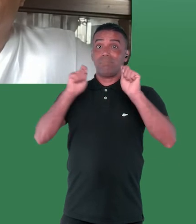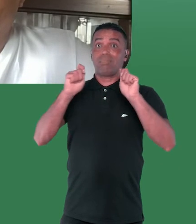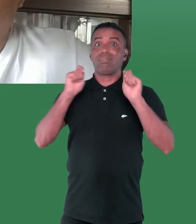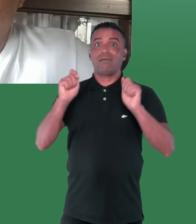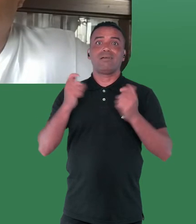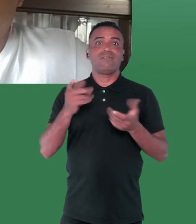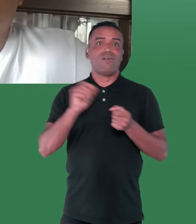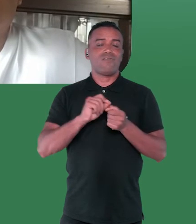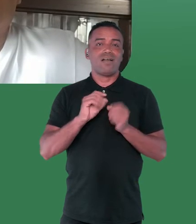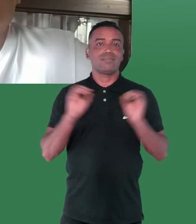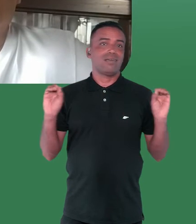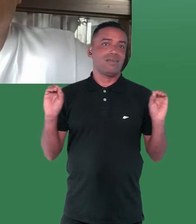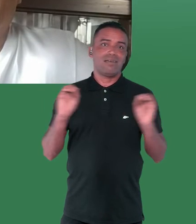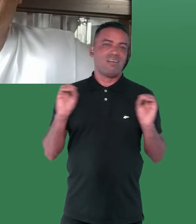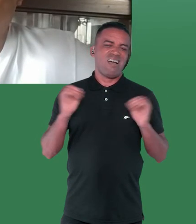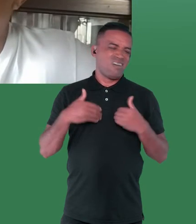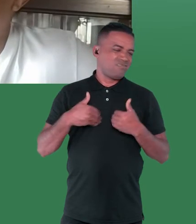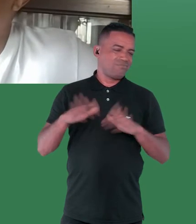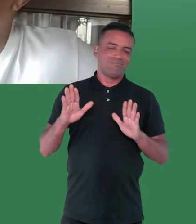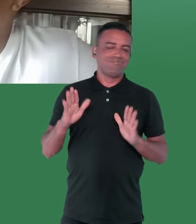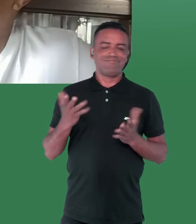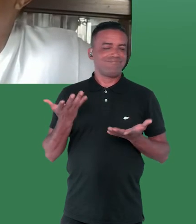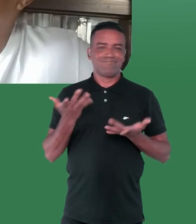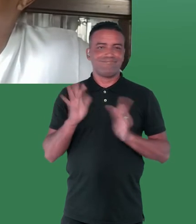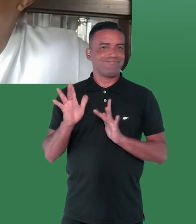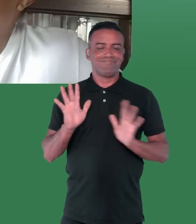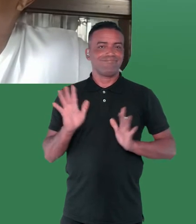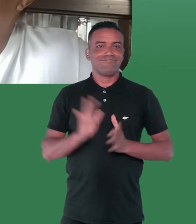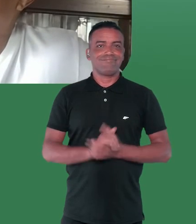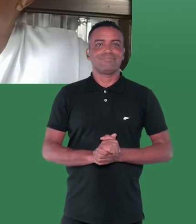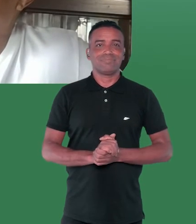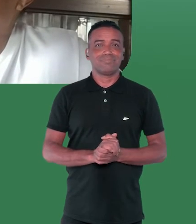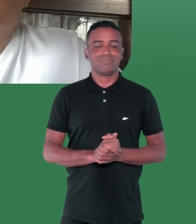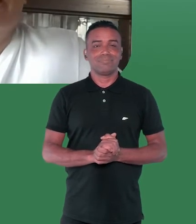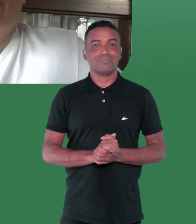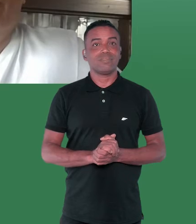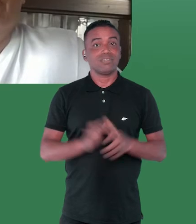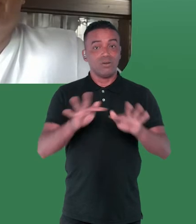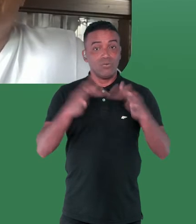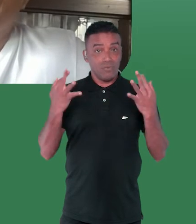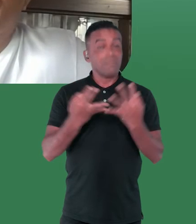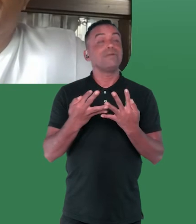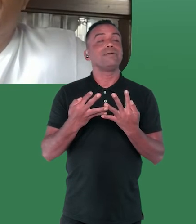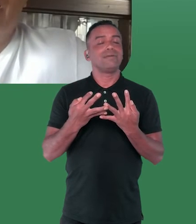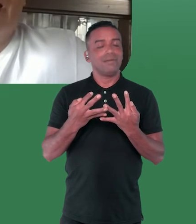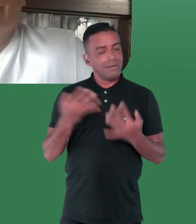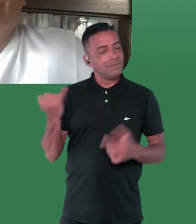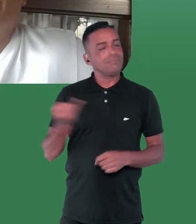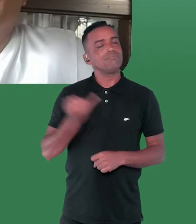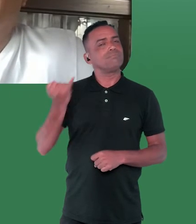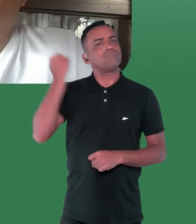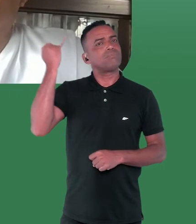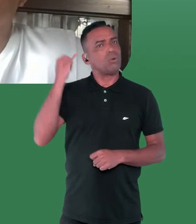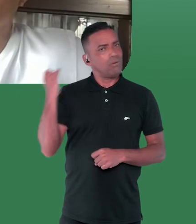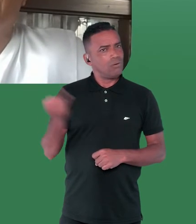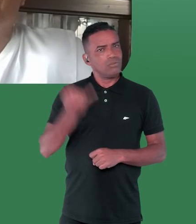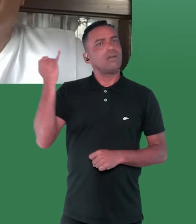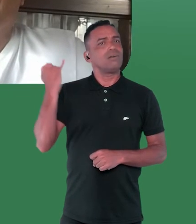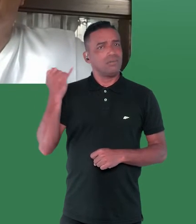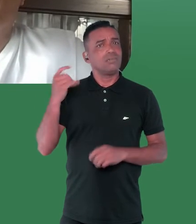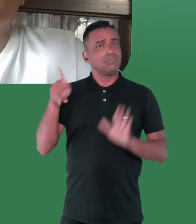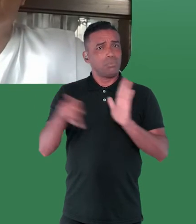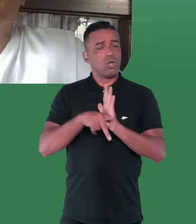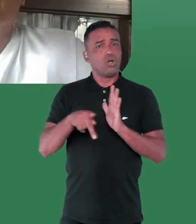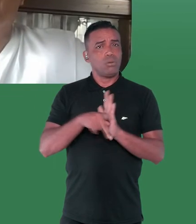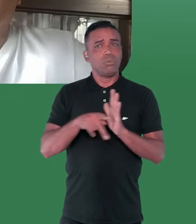no que, eu vou mexer no que não convém, e, e a família contra. Imagina, é receita